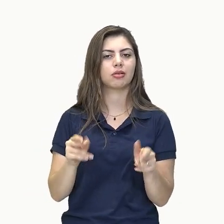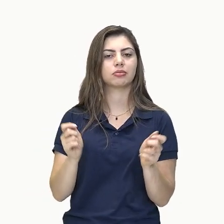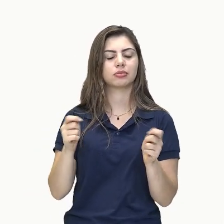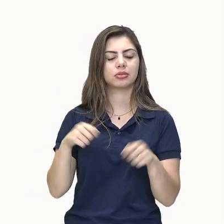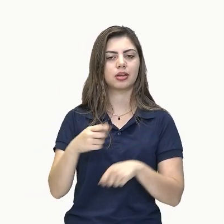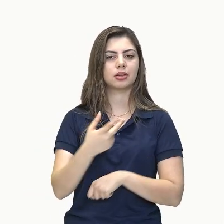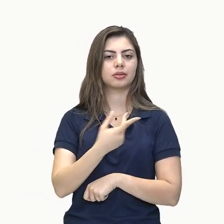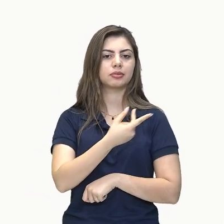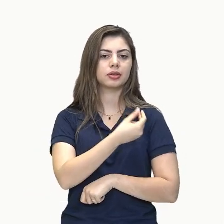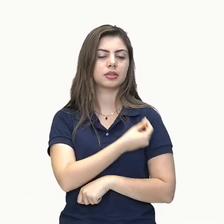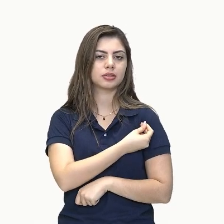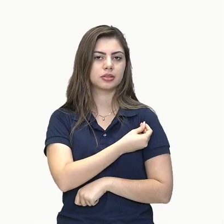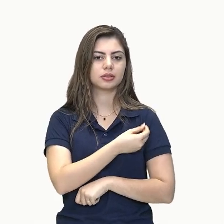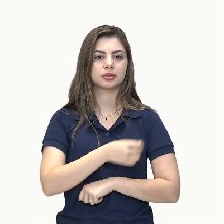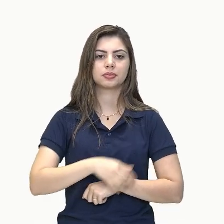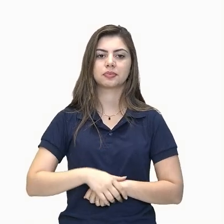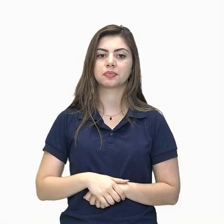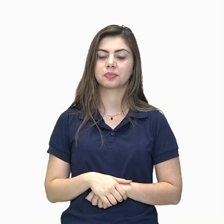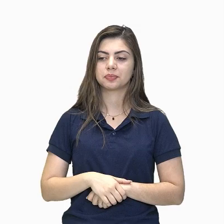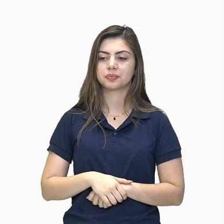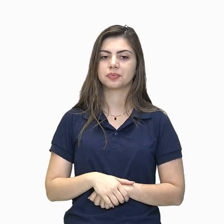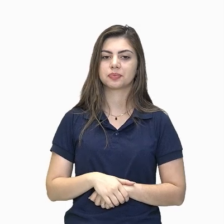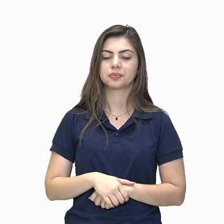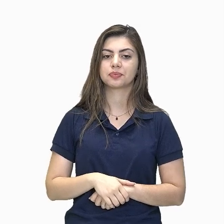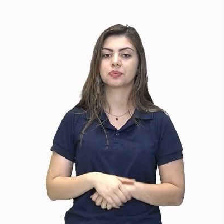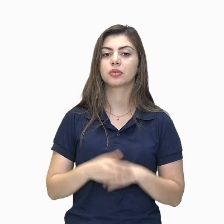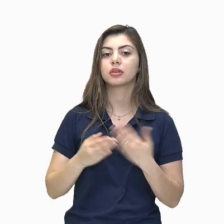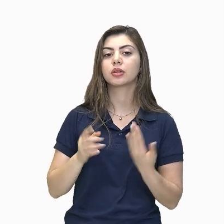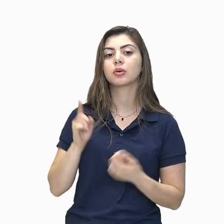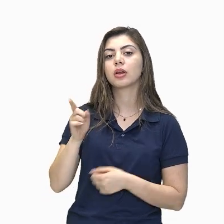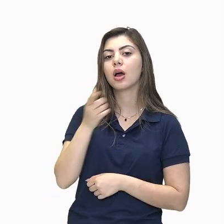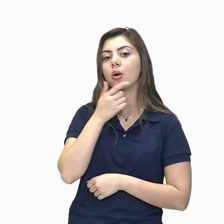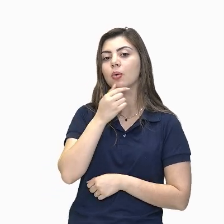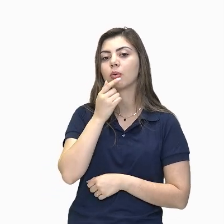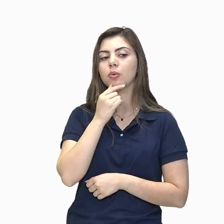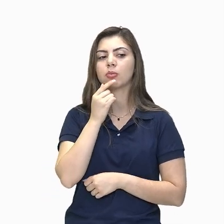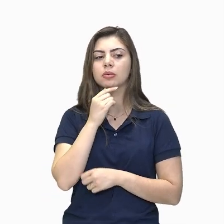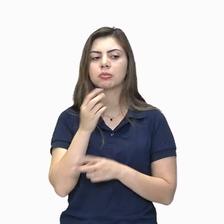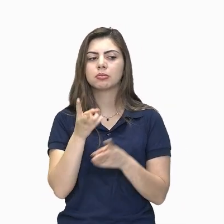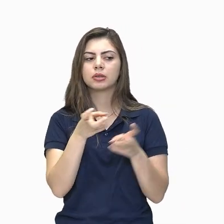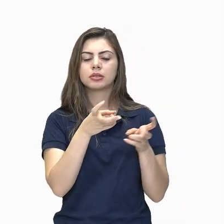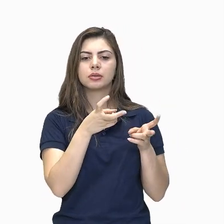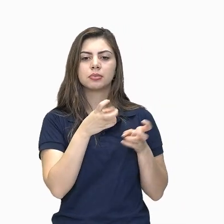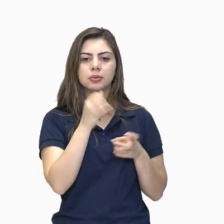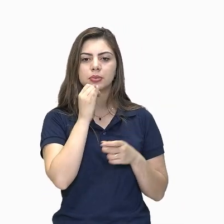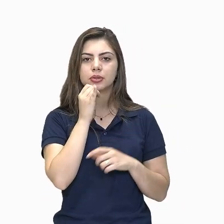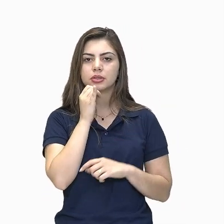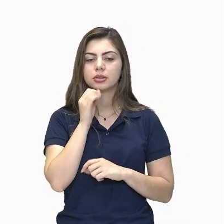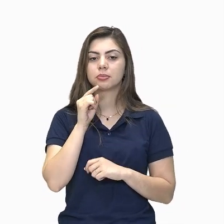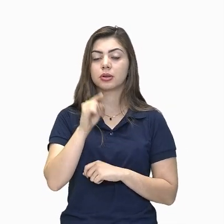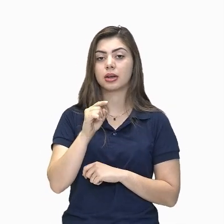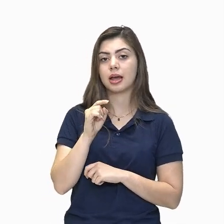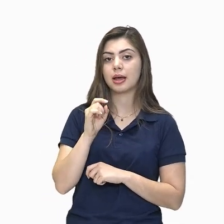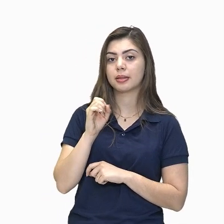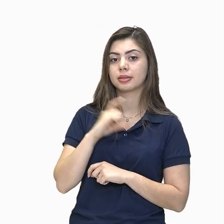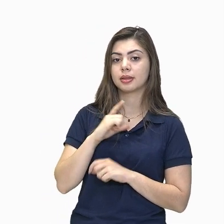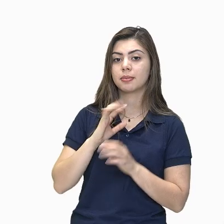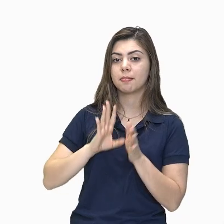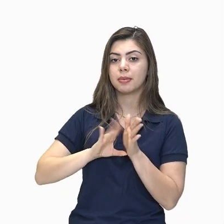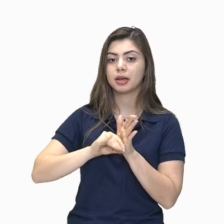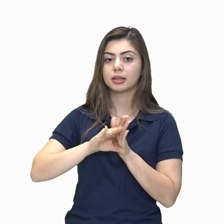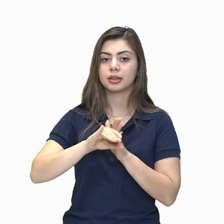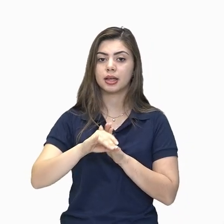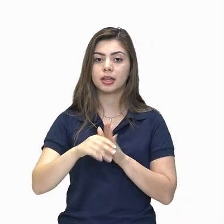vacina contra a cólera aviária. Ele percebeu que culturas de bactérias da cólera aviária, quando